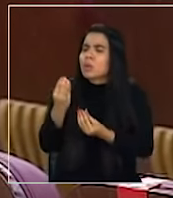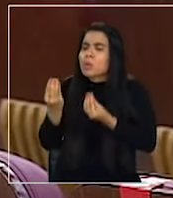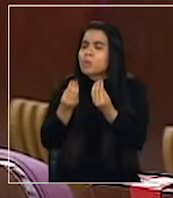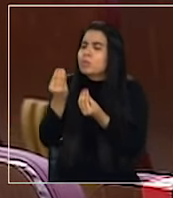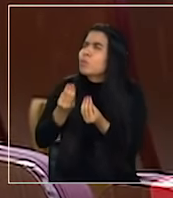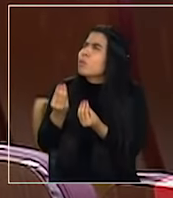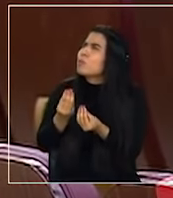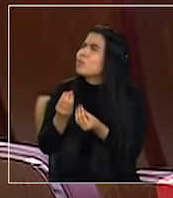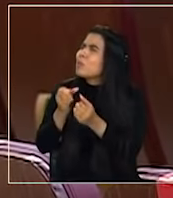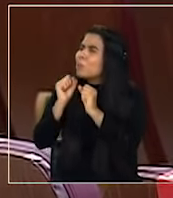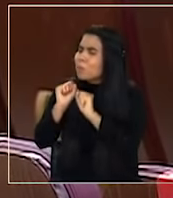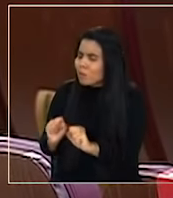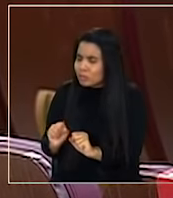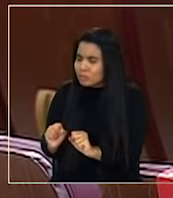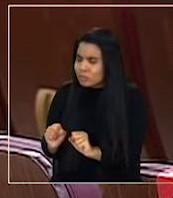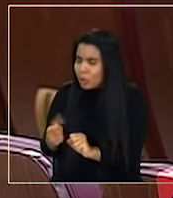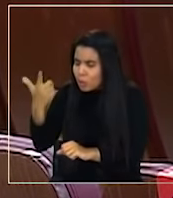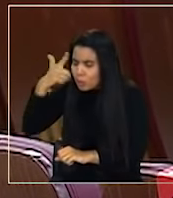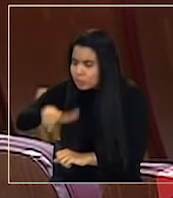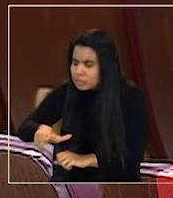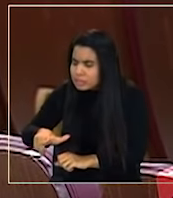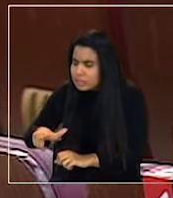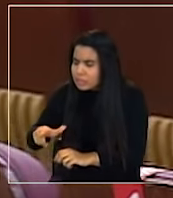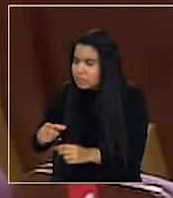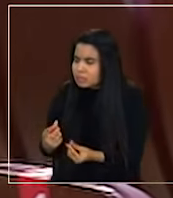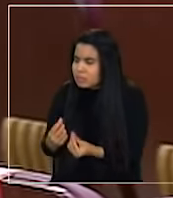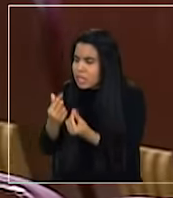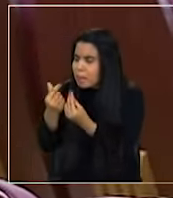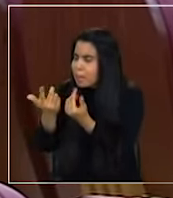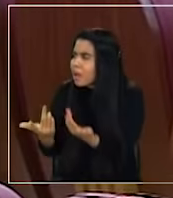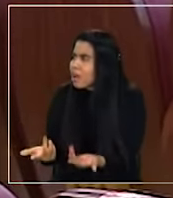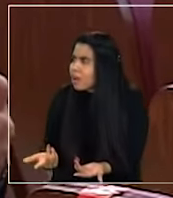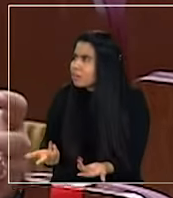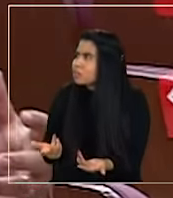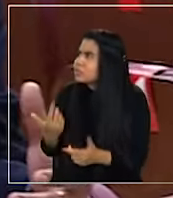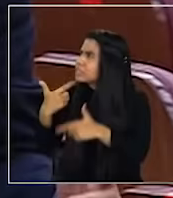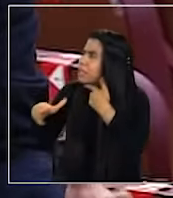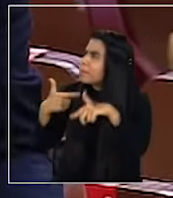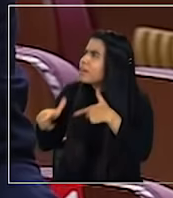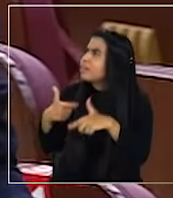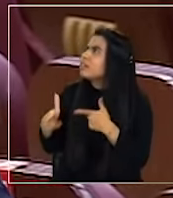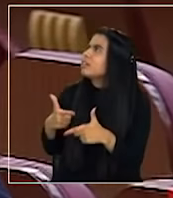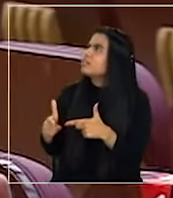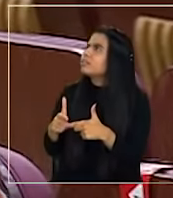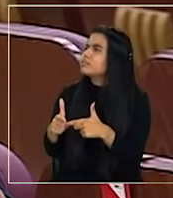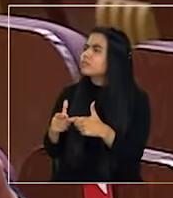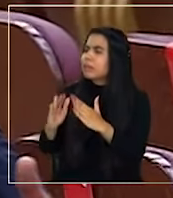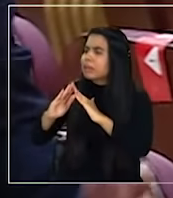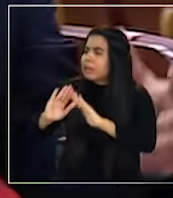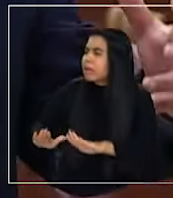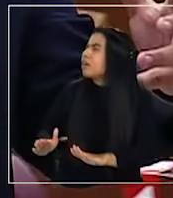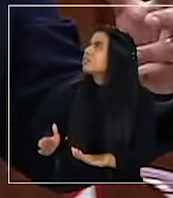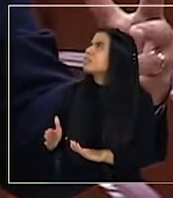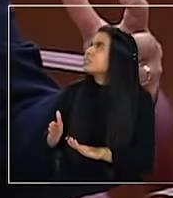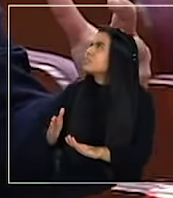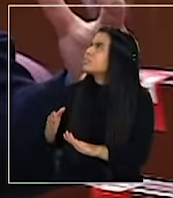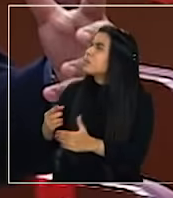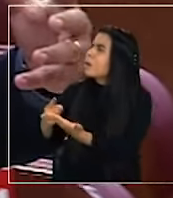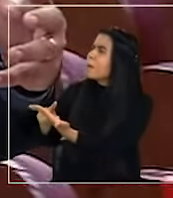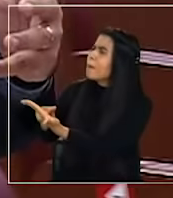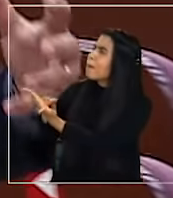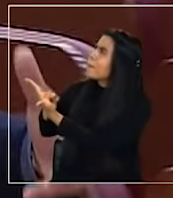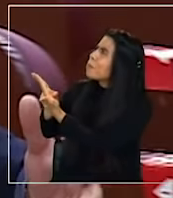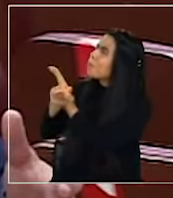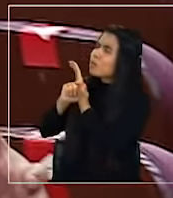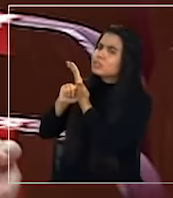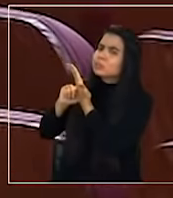eu posso me reinventar? Como é que eu posso ganhar dinheiro nessa pandemia? Mostra-me